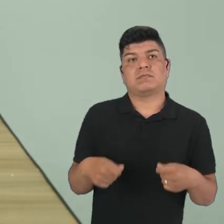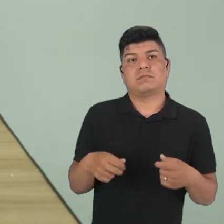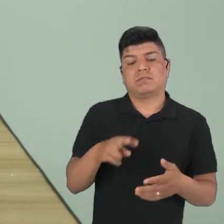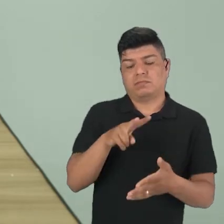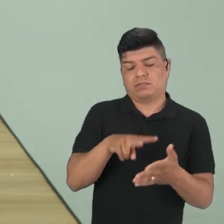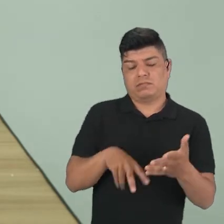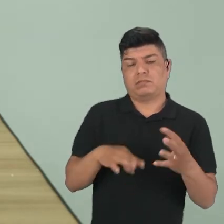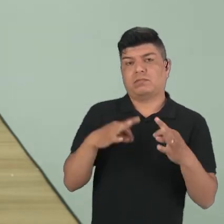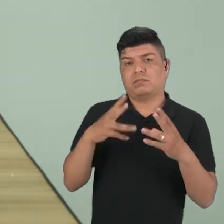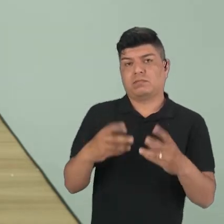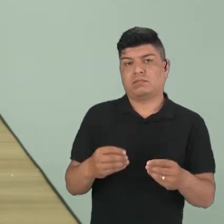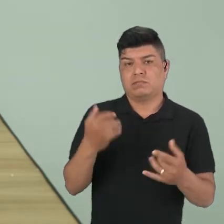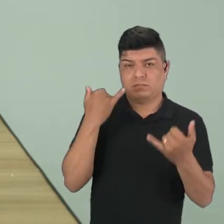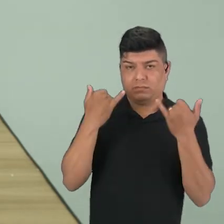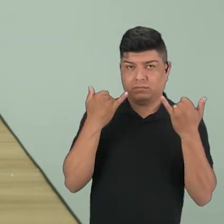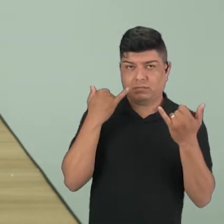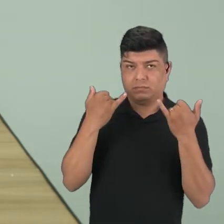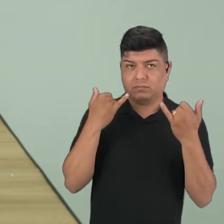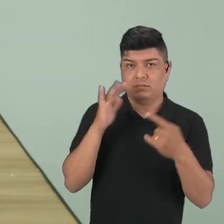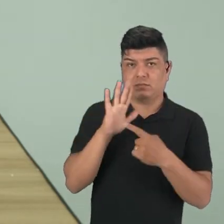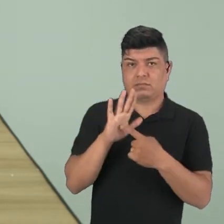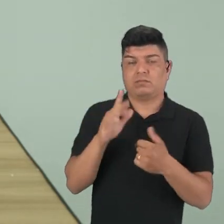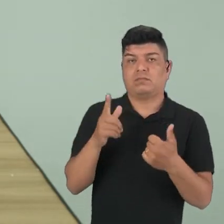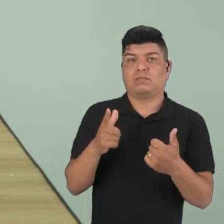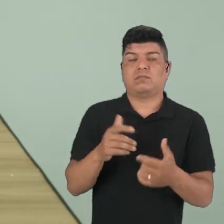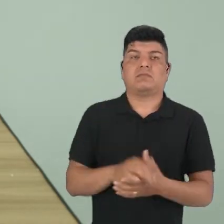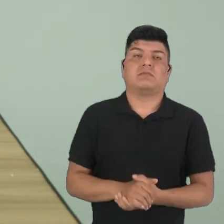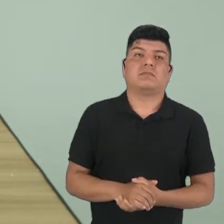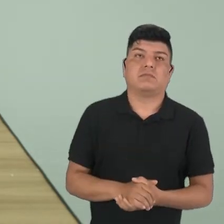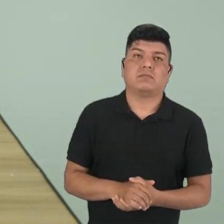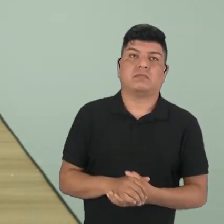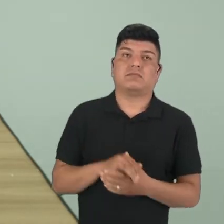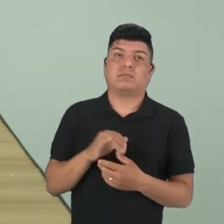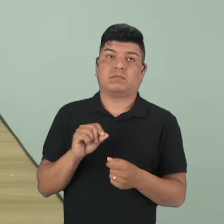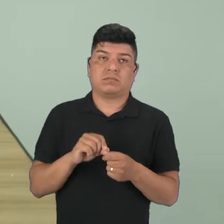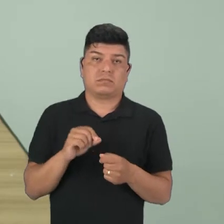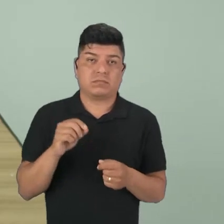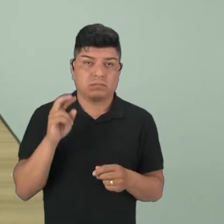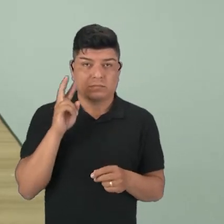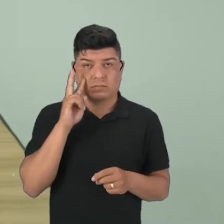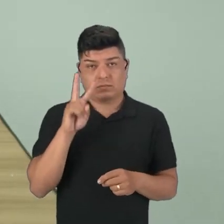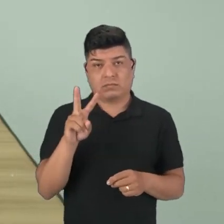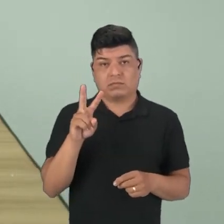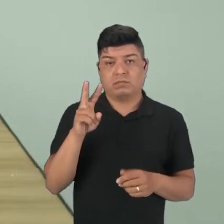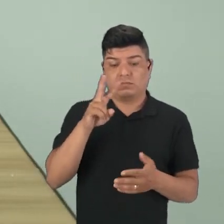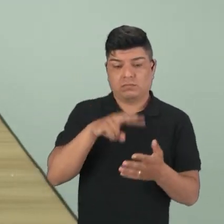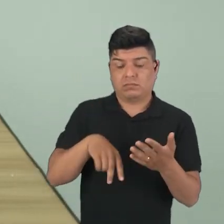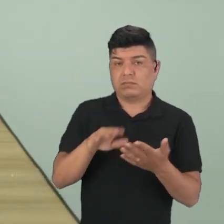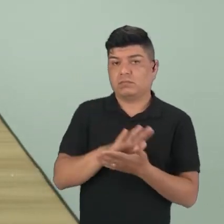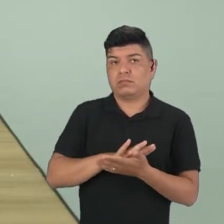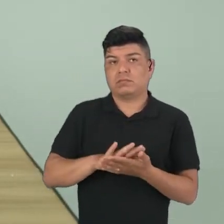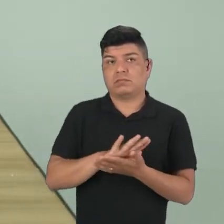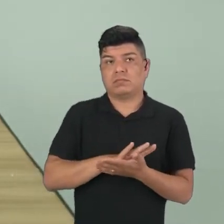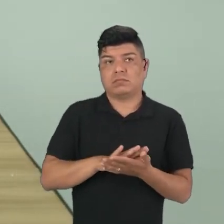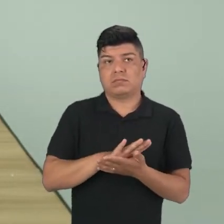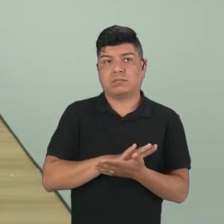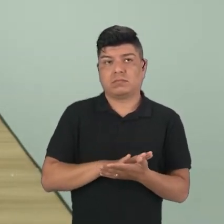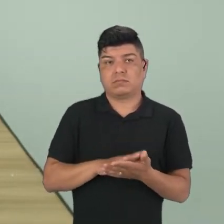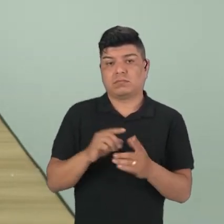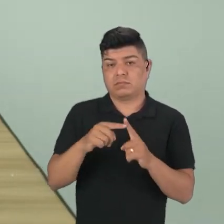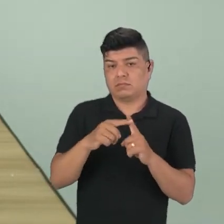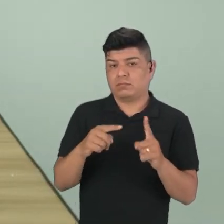ler todas as informações que esse meu probleminha me dá. Se eu fosse olhar sem ler, eu já ia dizer, tem